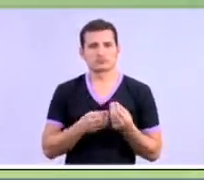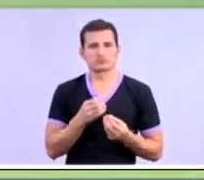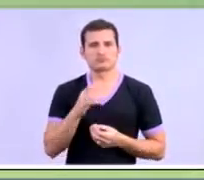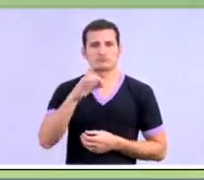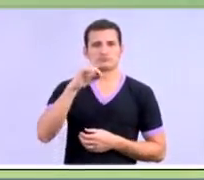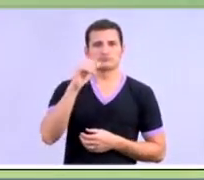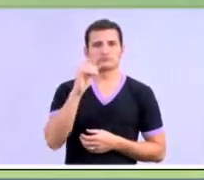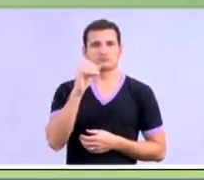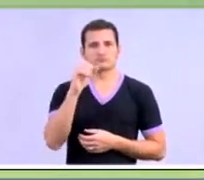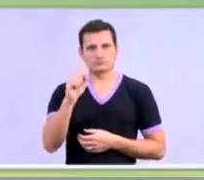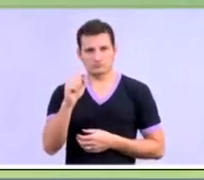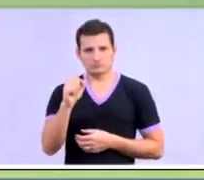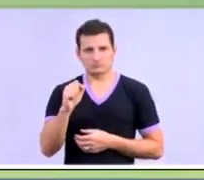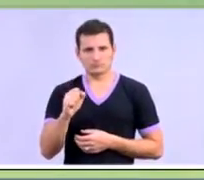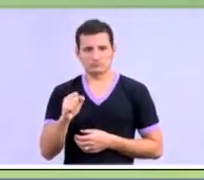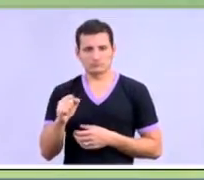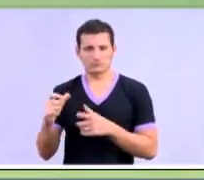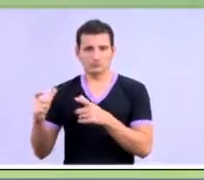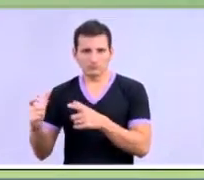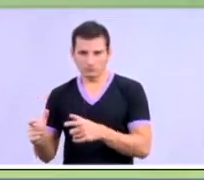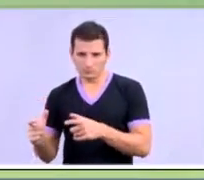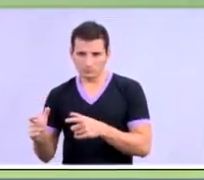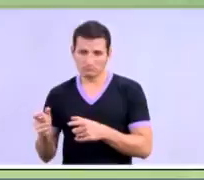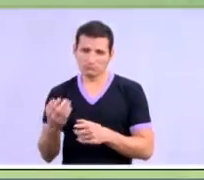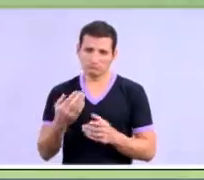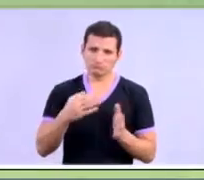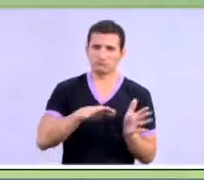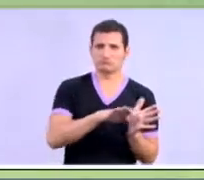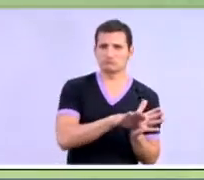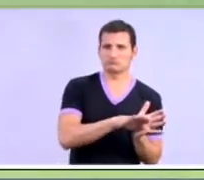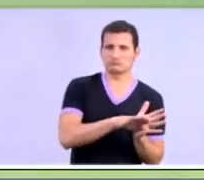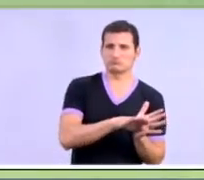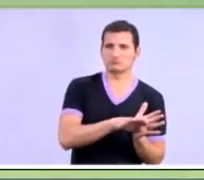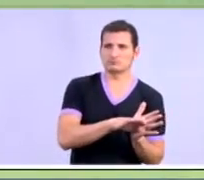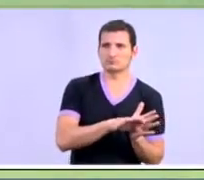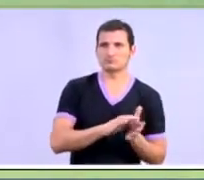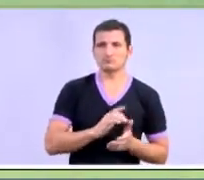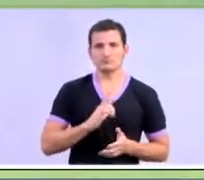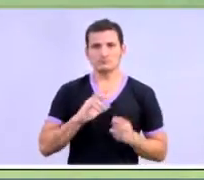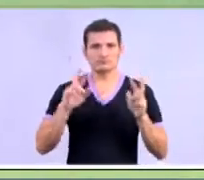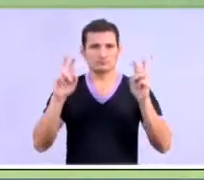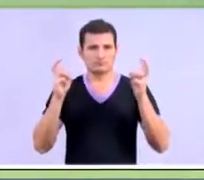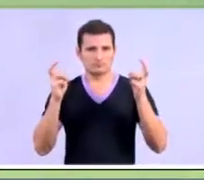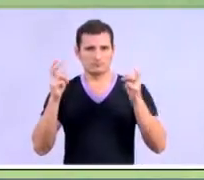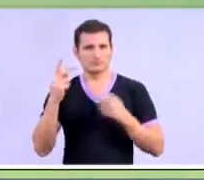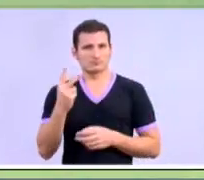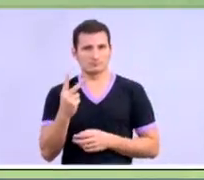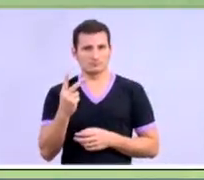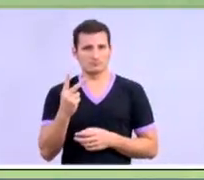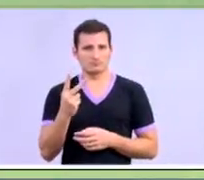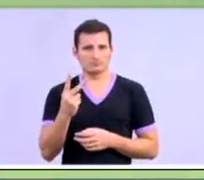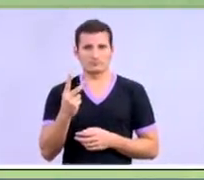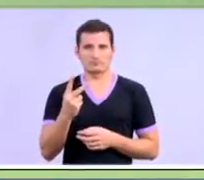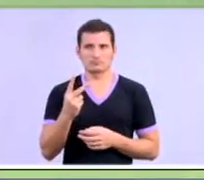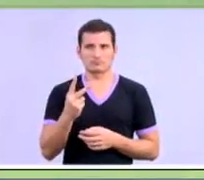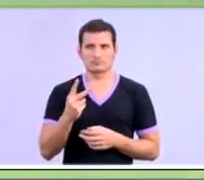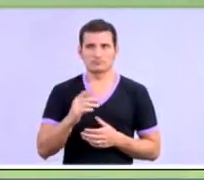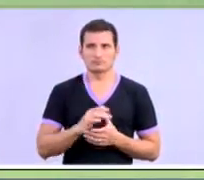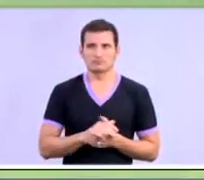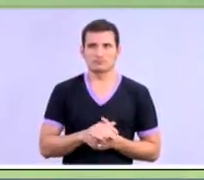origem e destino. Basicamente, aí nós temos dois temas que a gente chama atenção, que são a